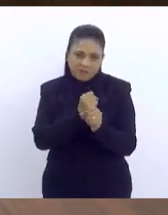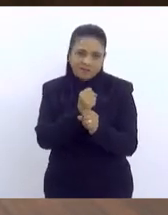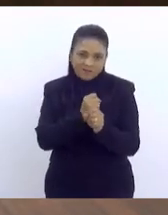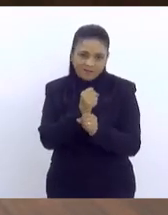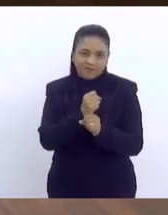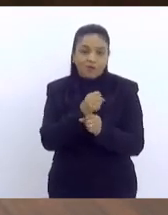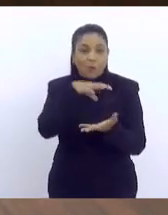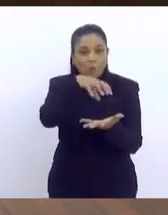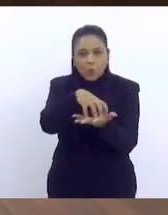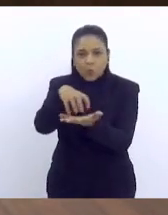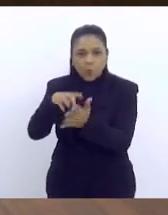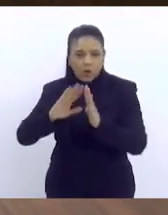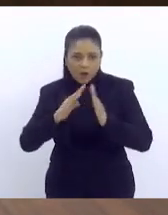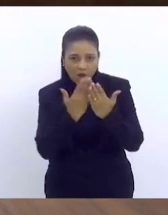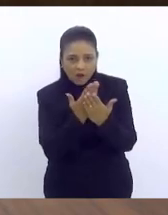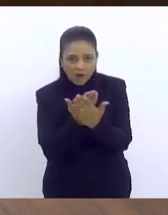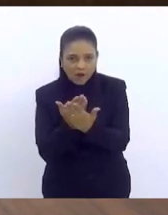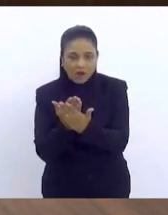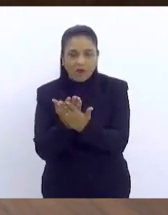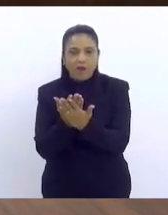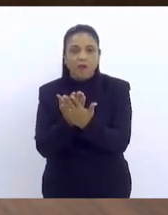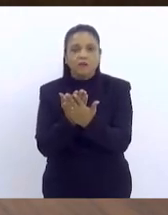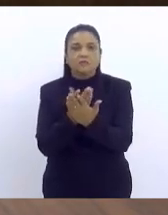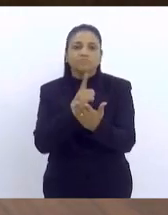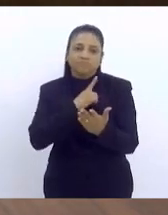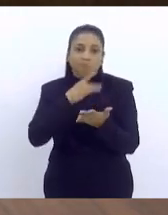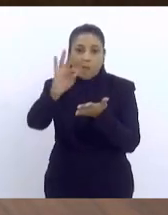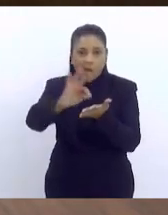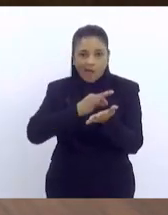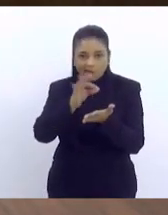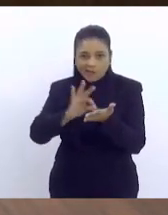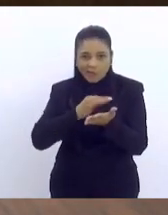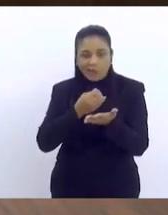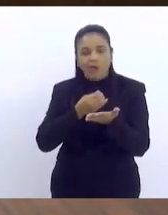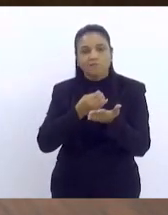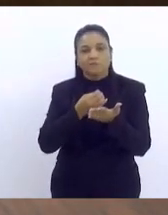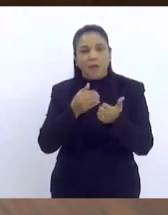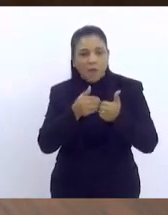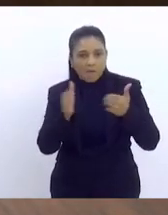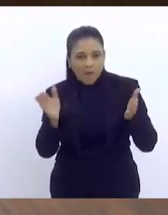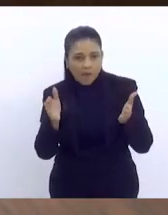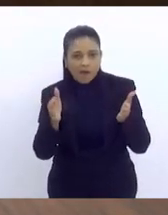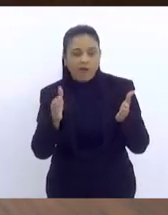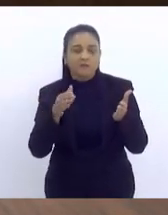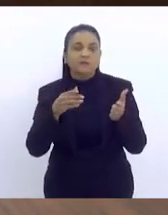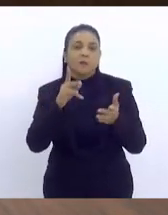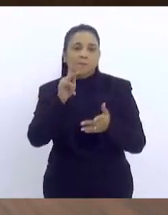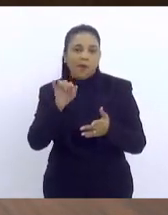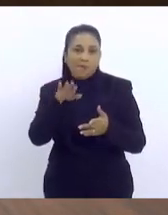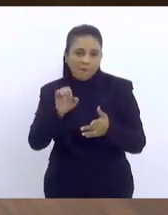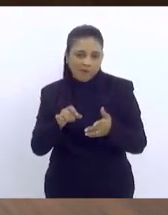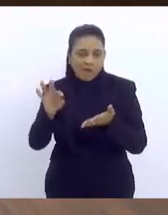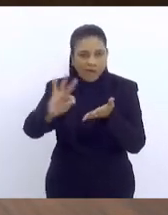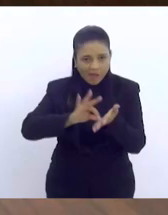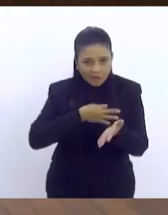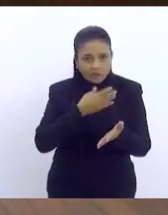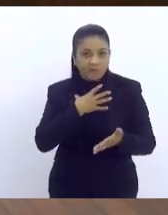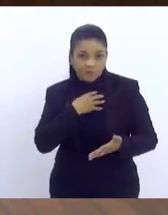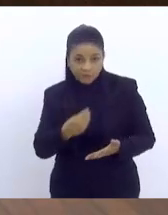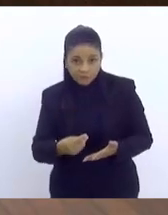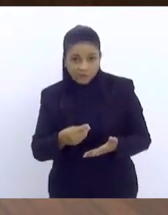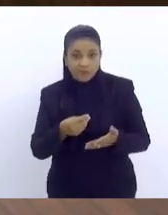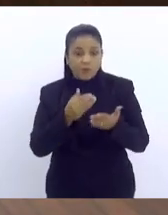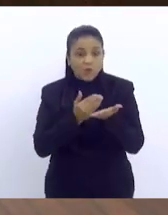unidades escolares tem a sua matrícula aberta os pais matriculam seus filhos e